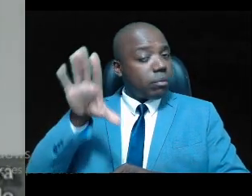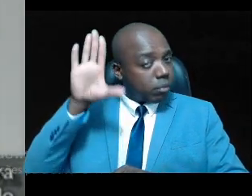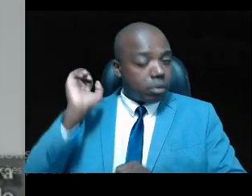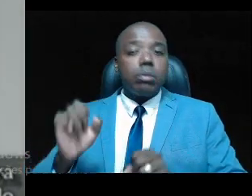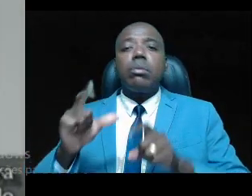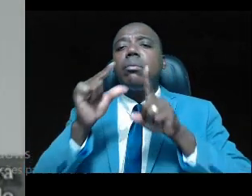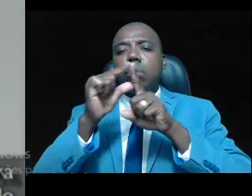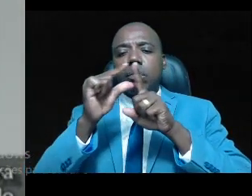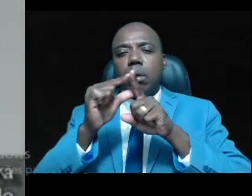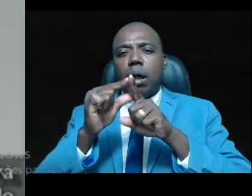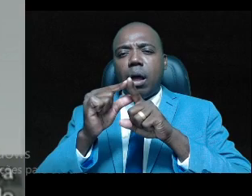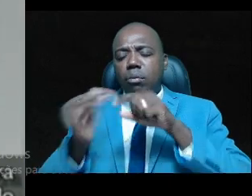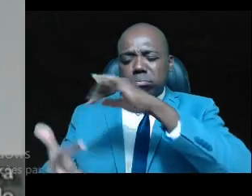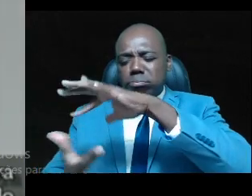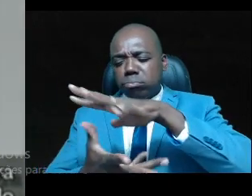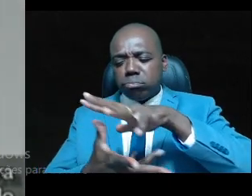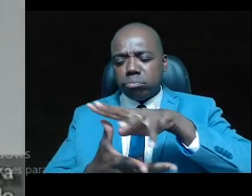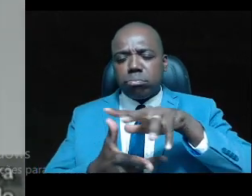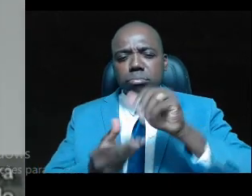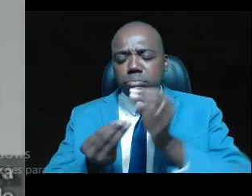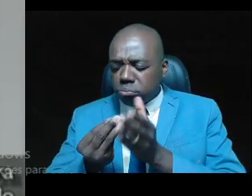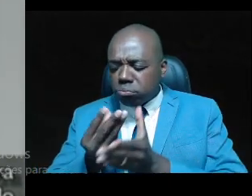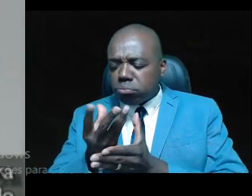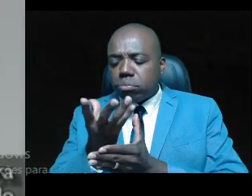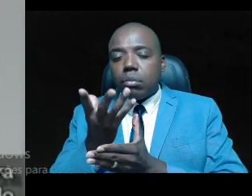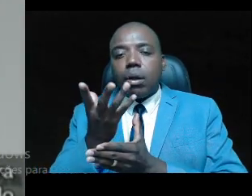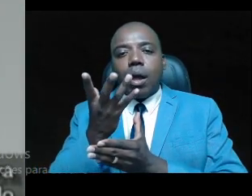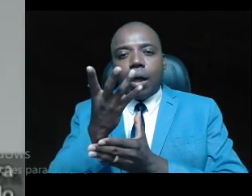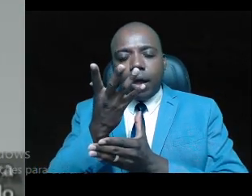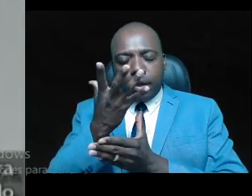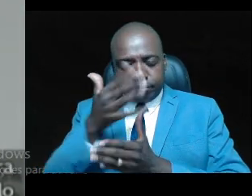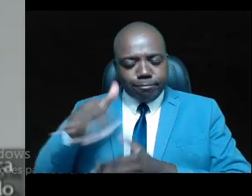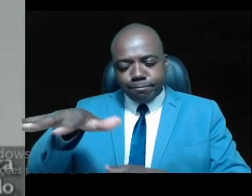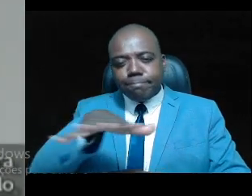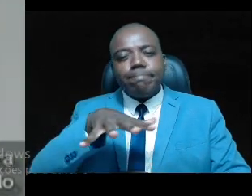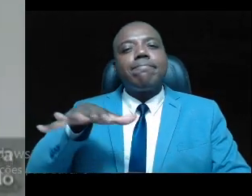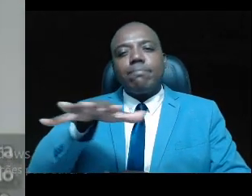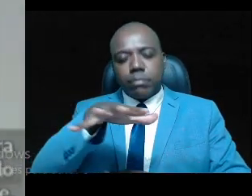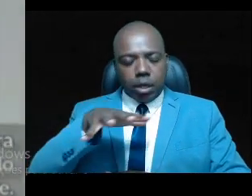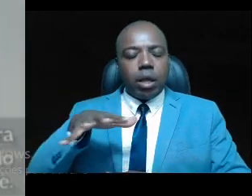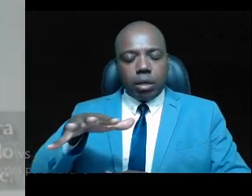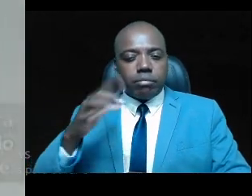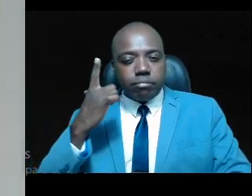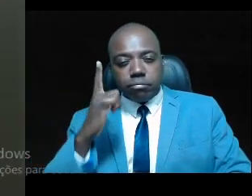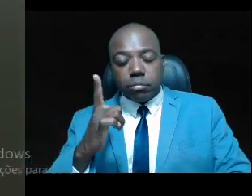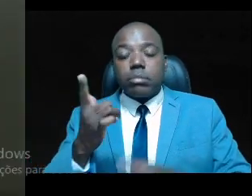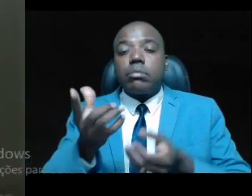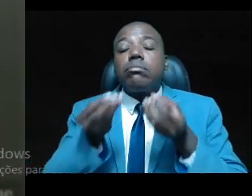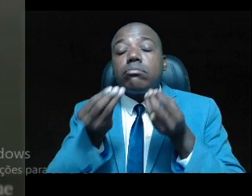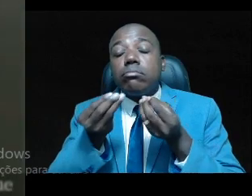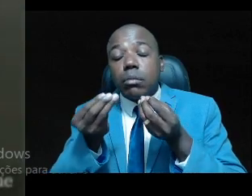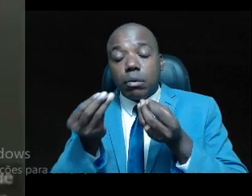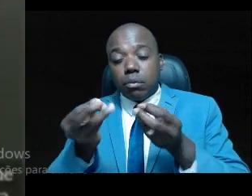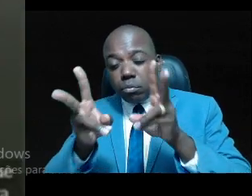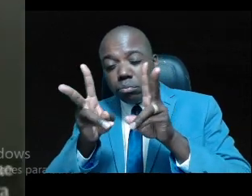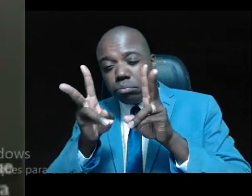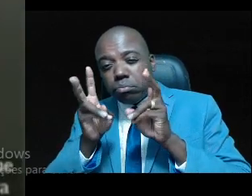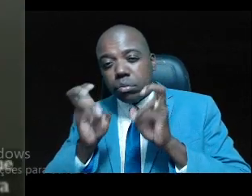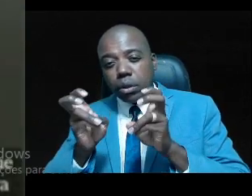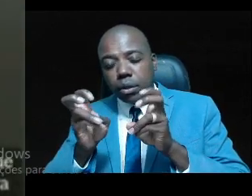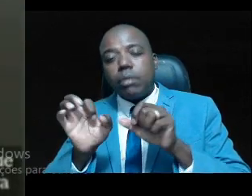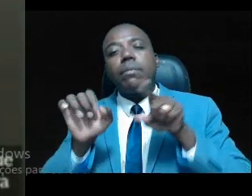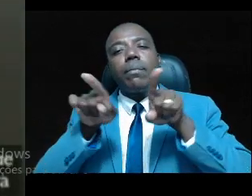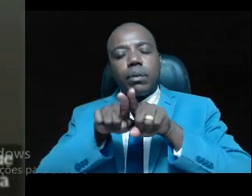foram criados, de maneira que aquilo que se vê não foi feito do que é aparente. Pela fé,